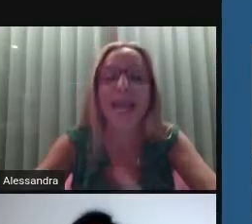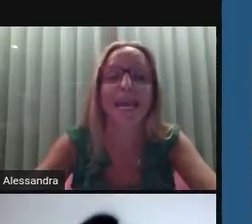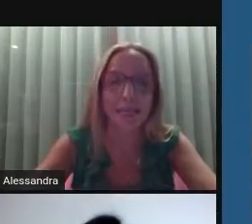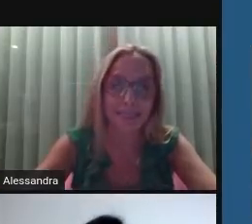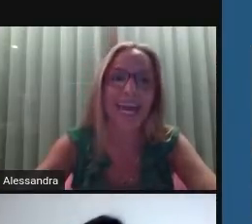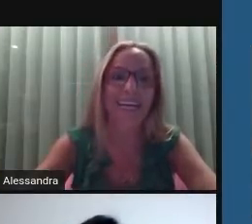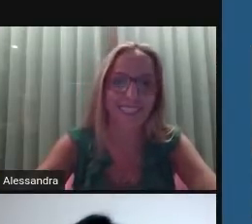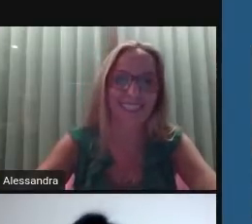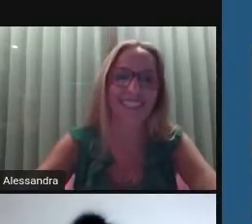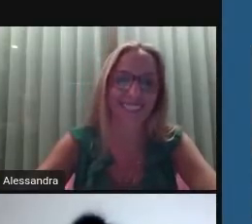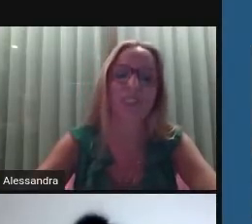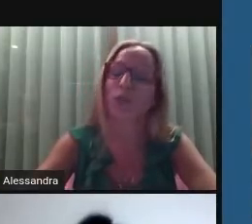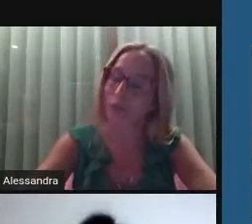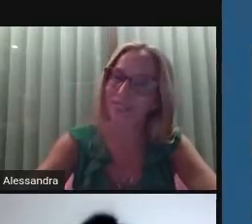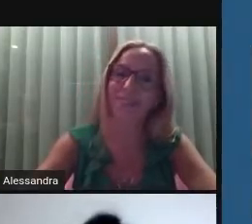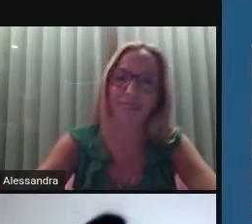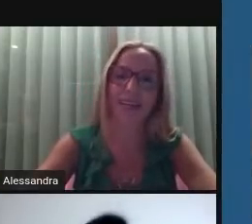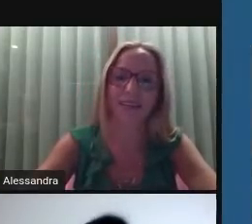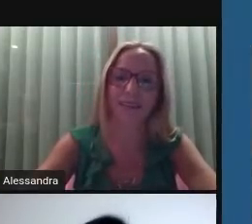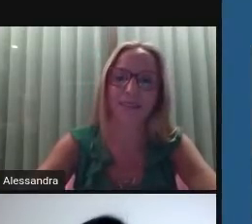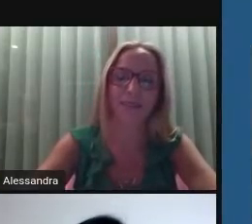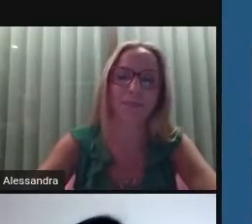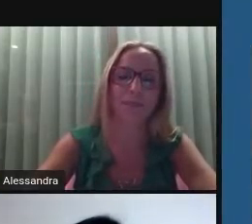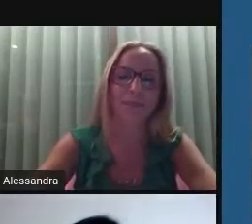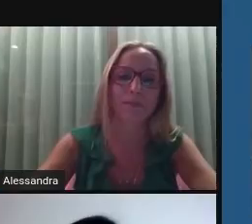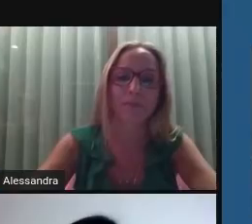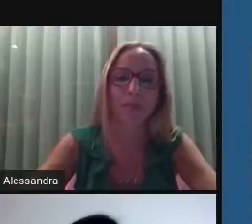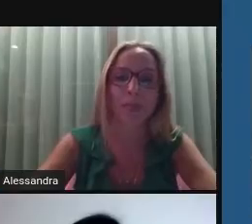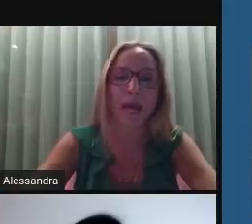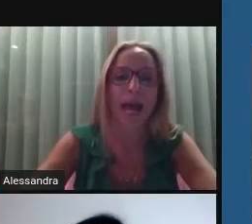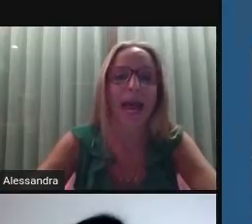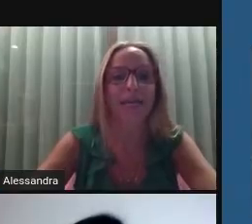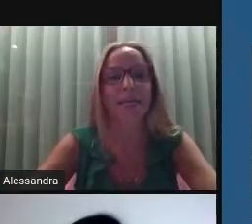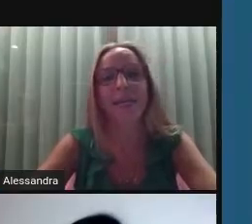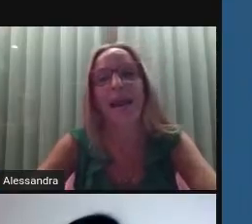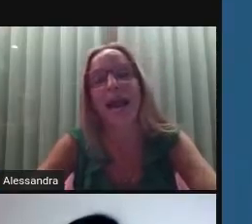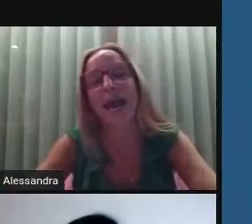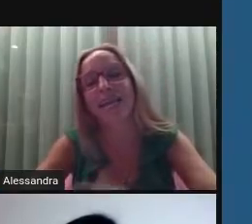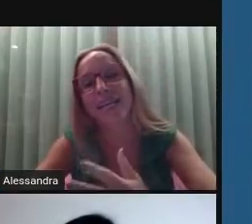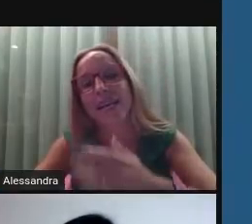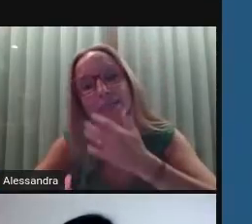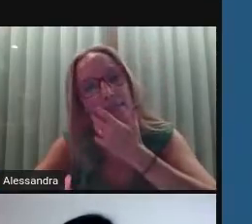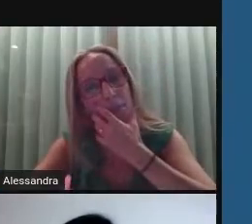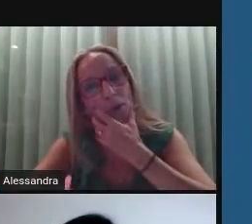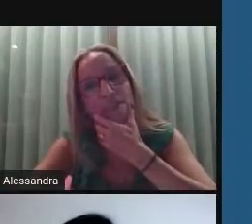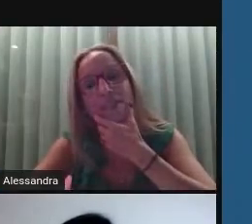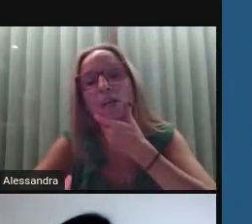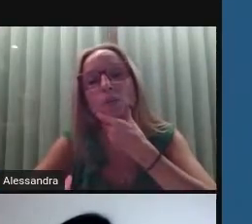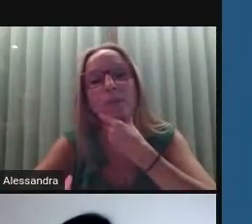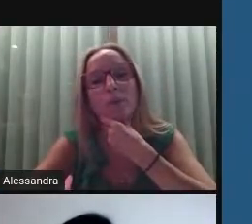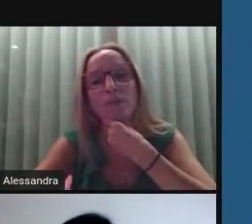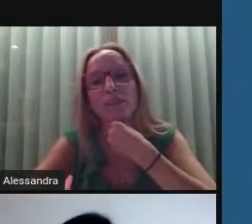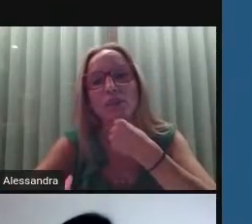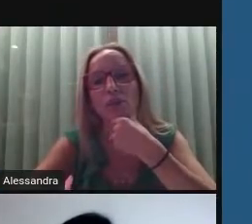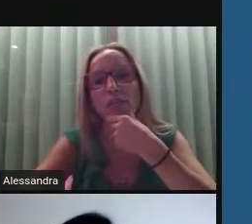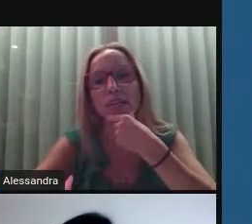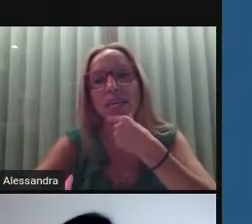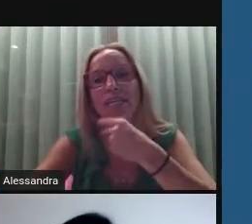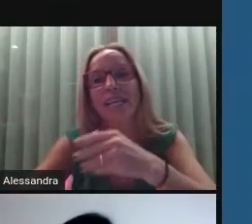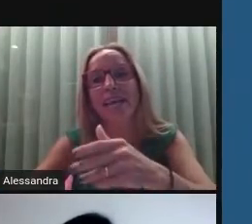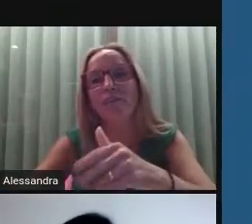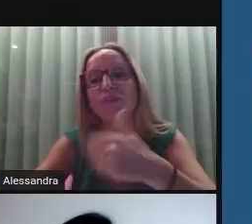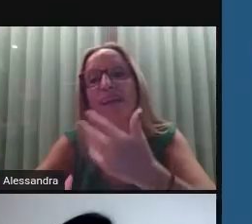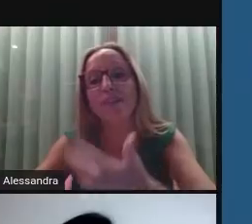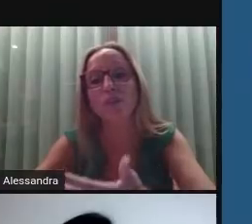que essa não é a realidade de todas as crianças. Aqui, a criança mostrando para a